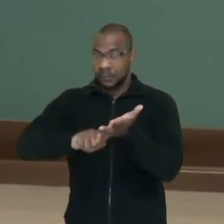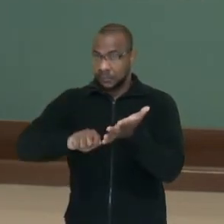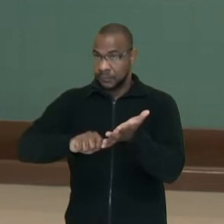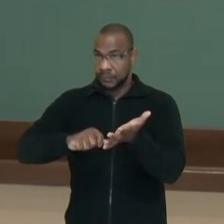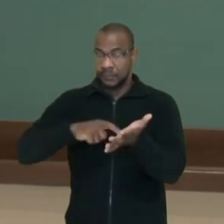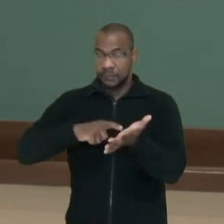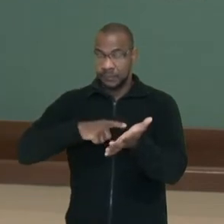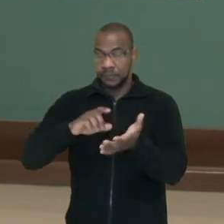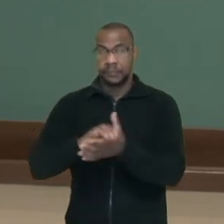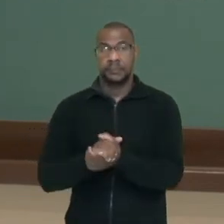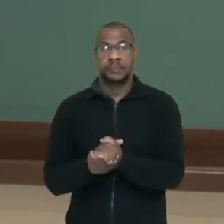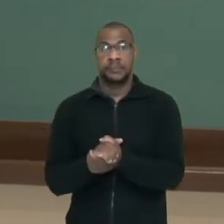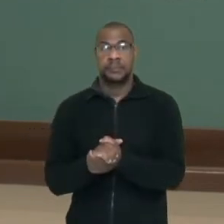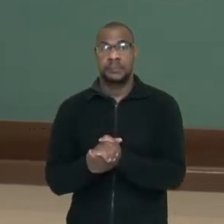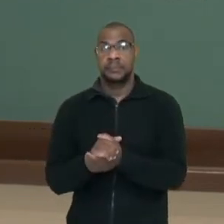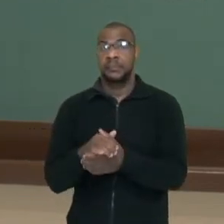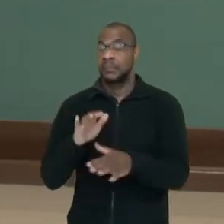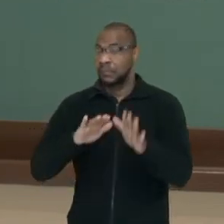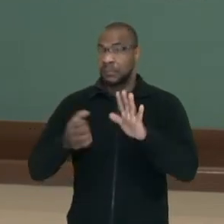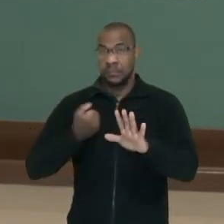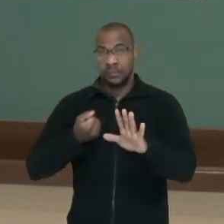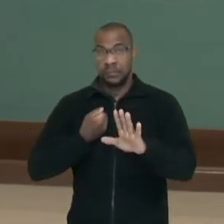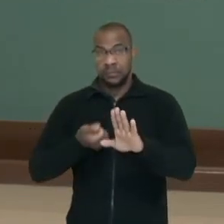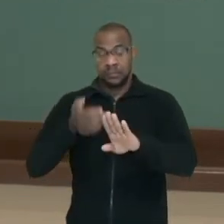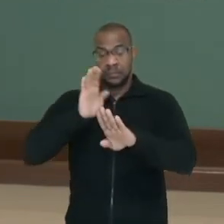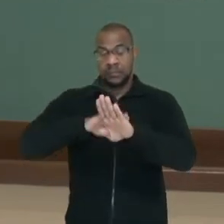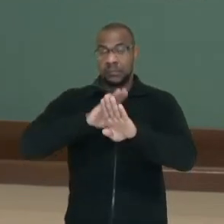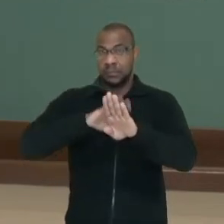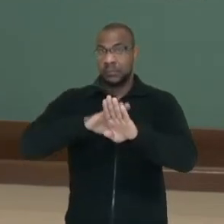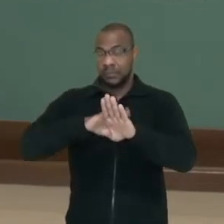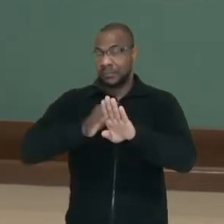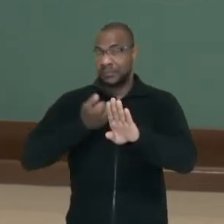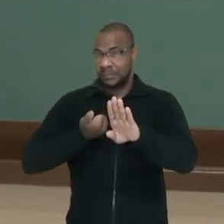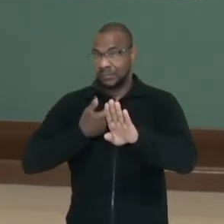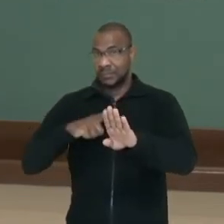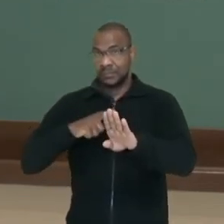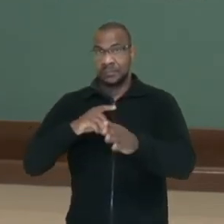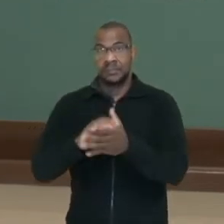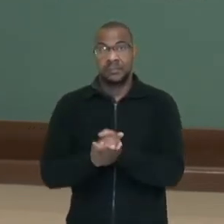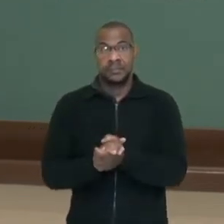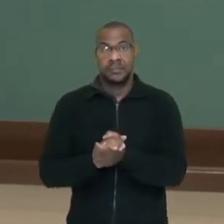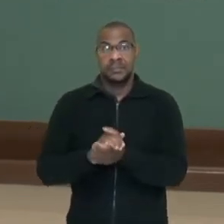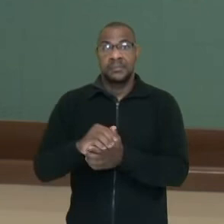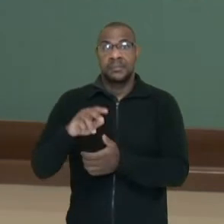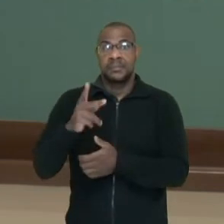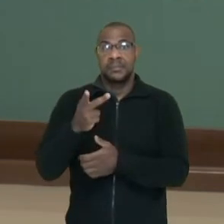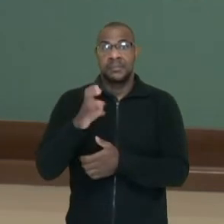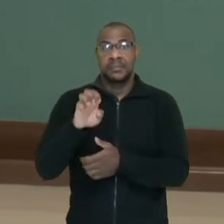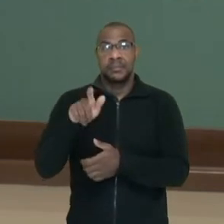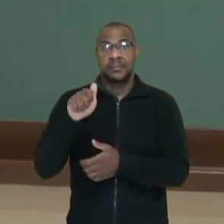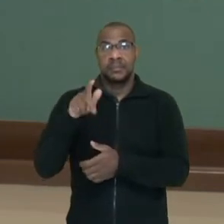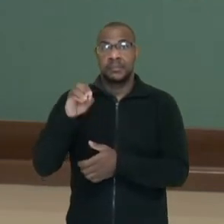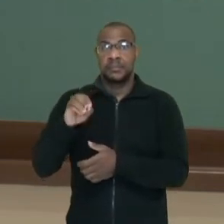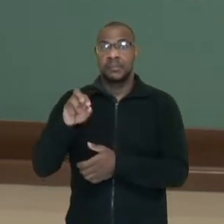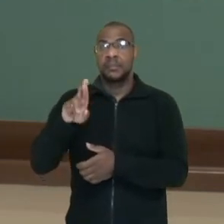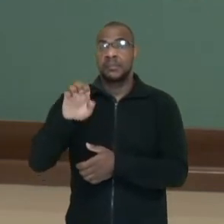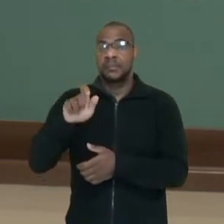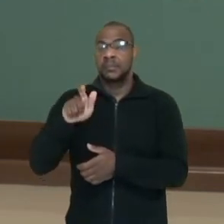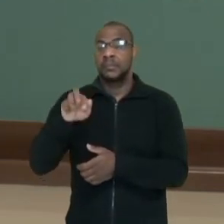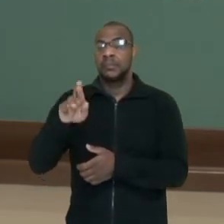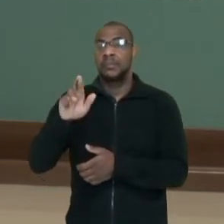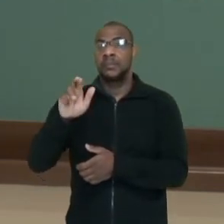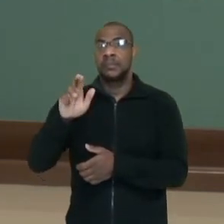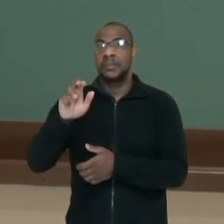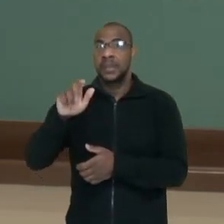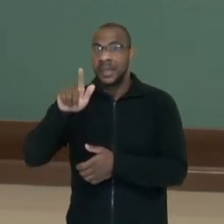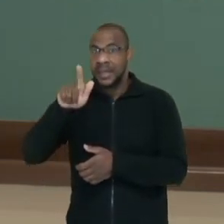números estão atrás das palavras. O que é um hexágono regular? Acabamos de comentar o que era um hexágono